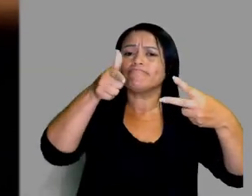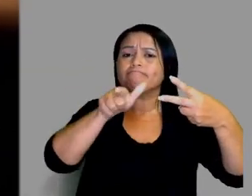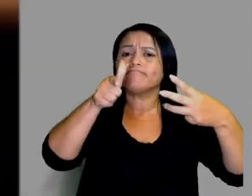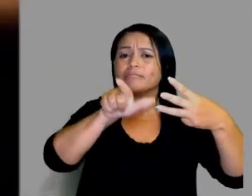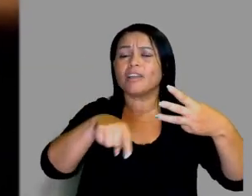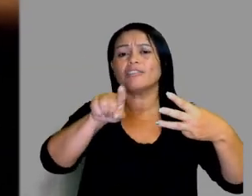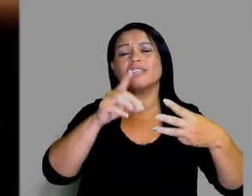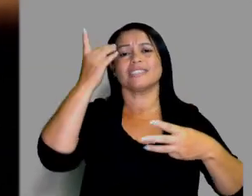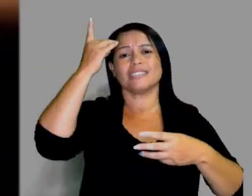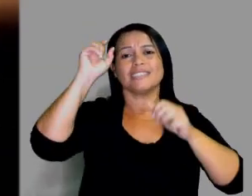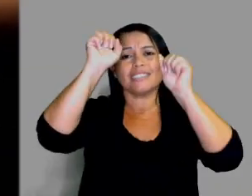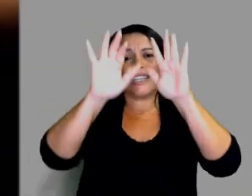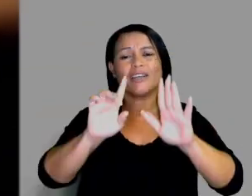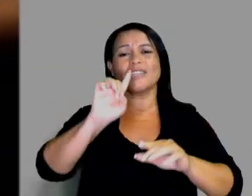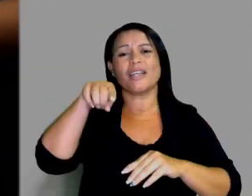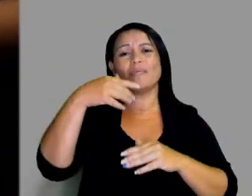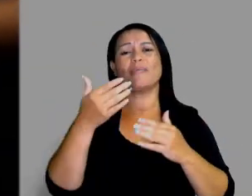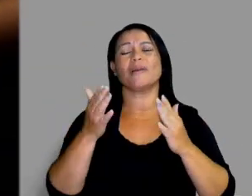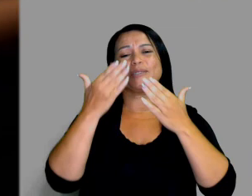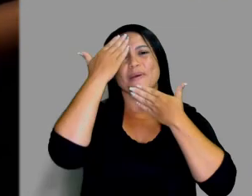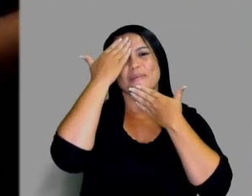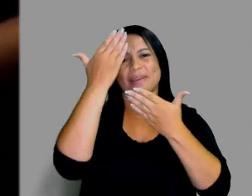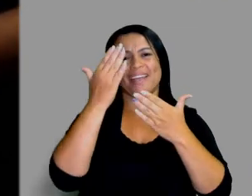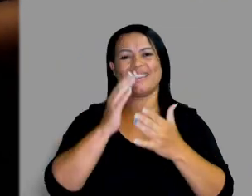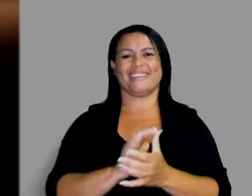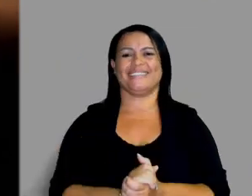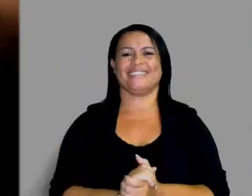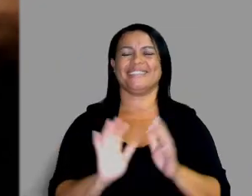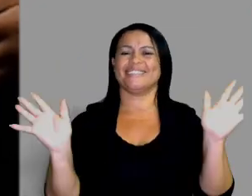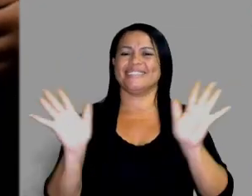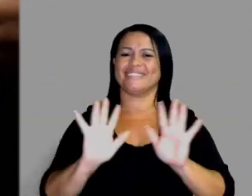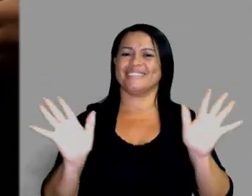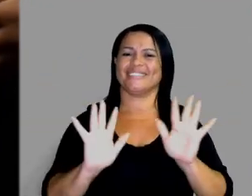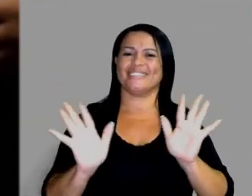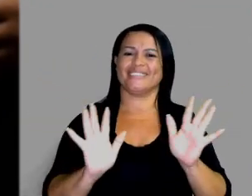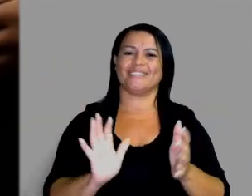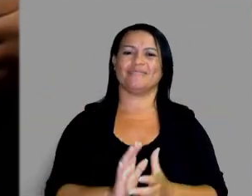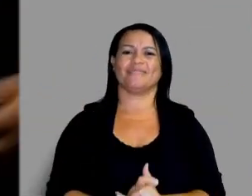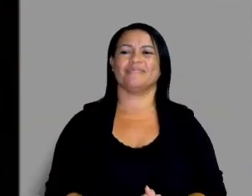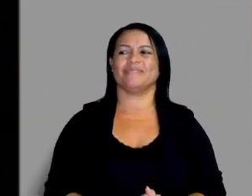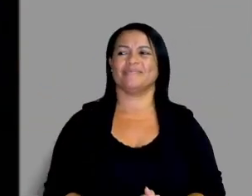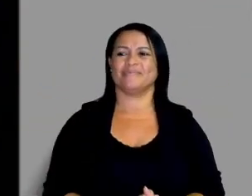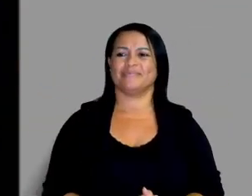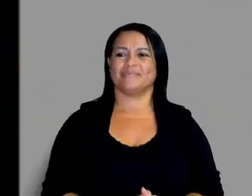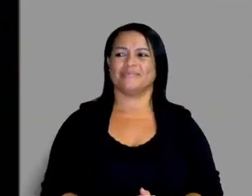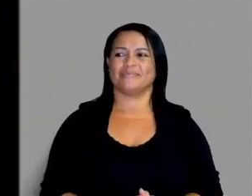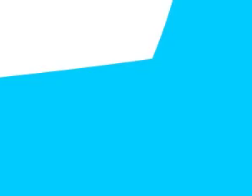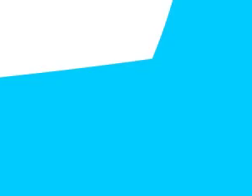bom? Fiquem todos com Deus. Até a próxima. Muito obrigada. Tchau.